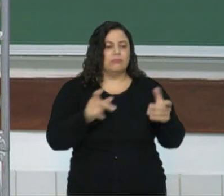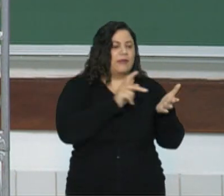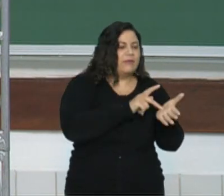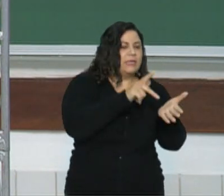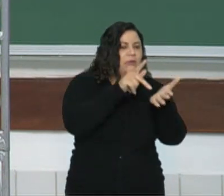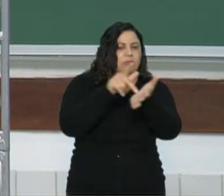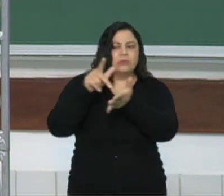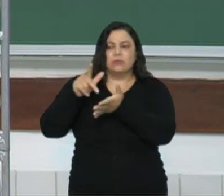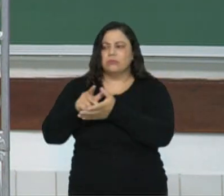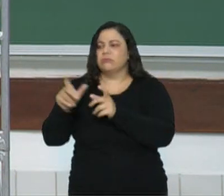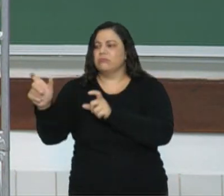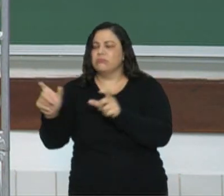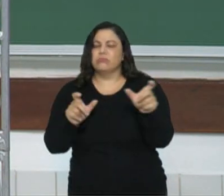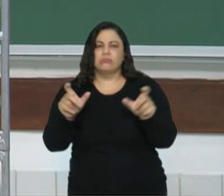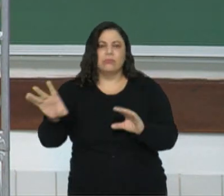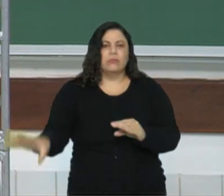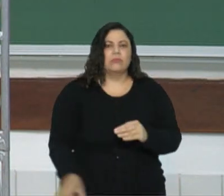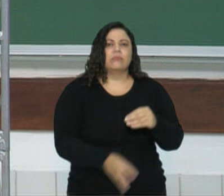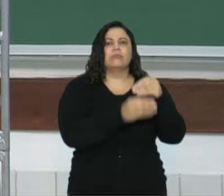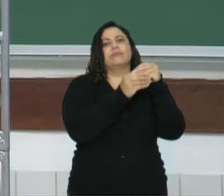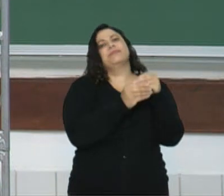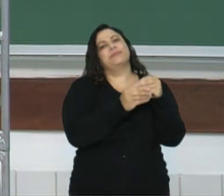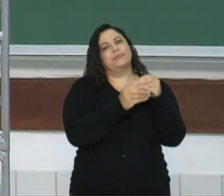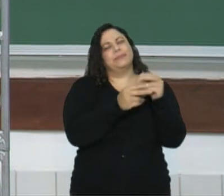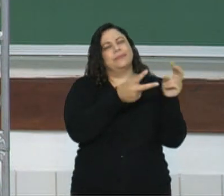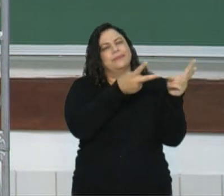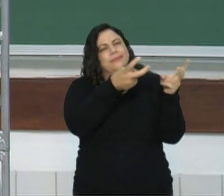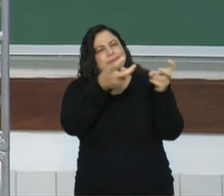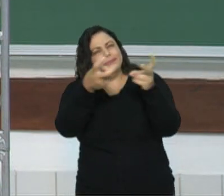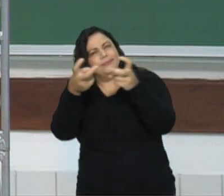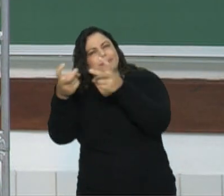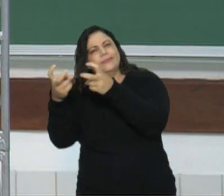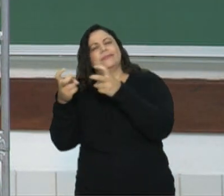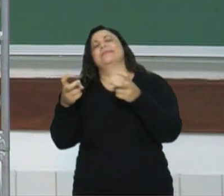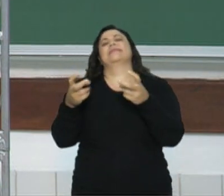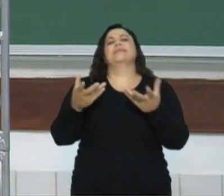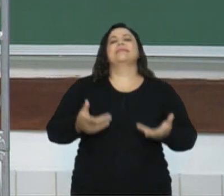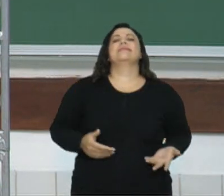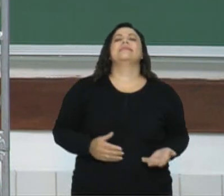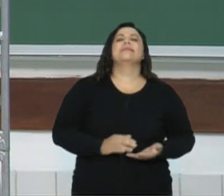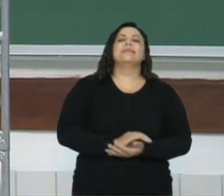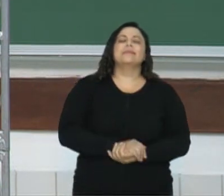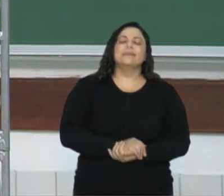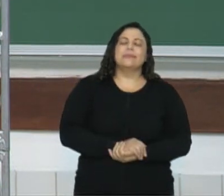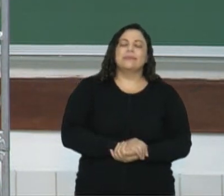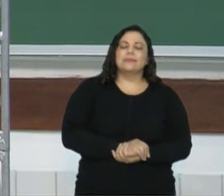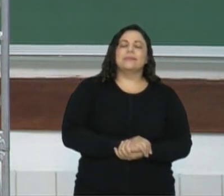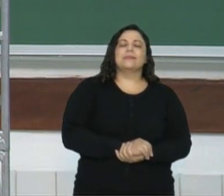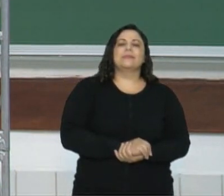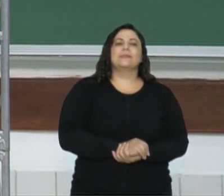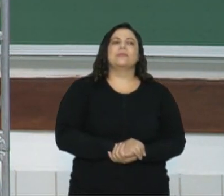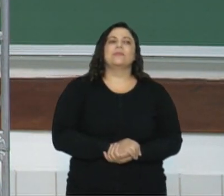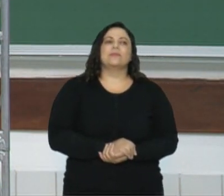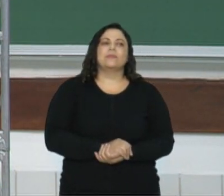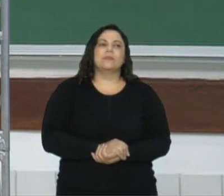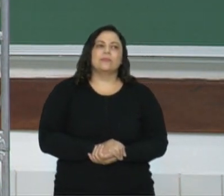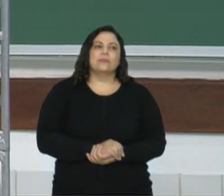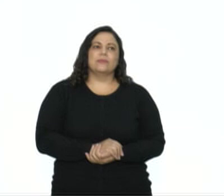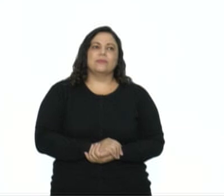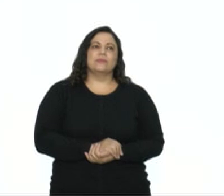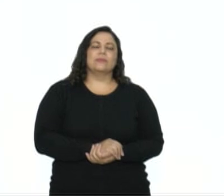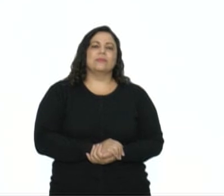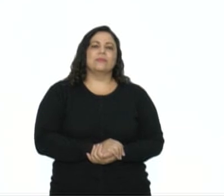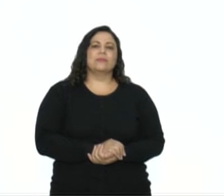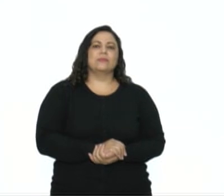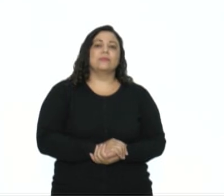pedacinho. E isso é o analisar, dividir. E aí ele segue. E